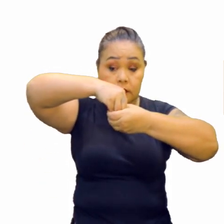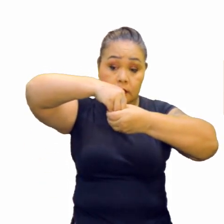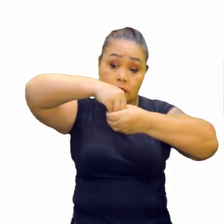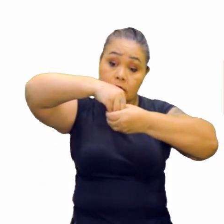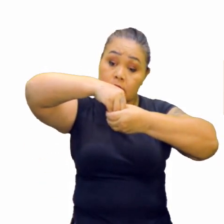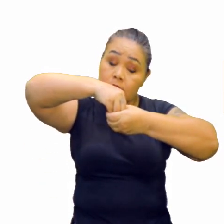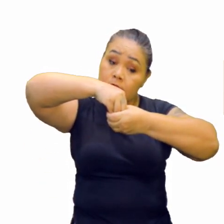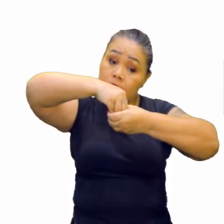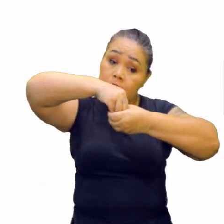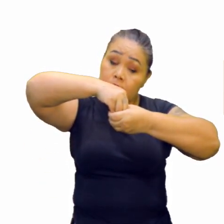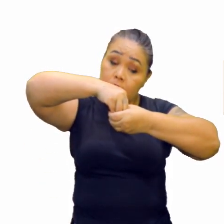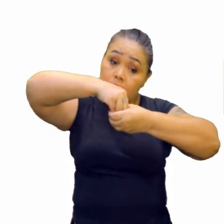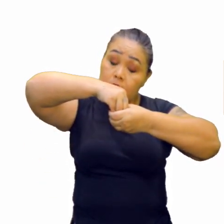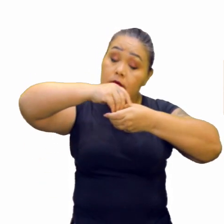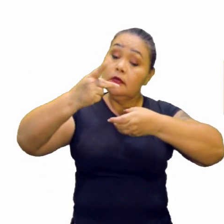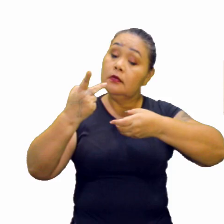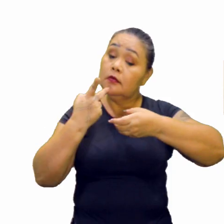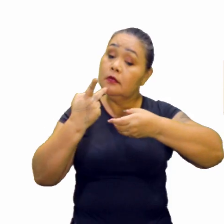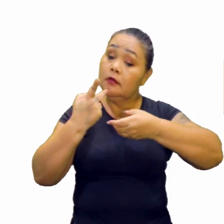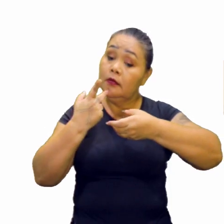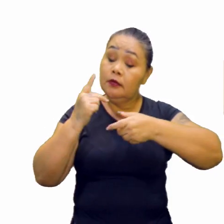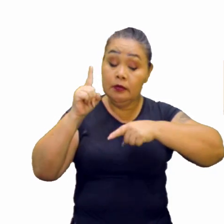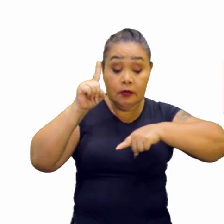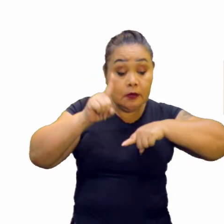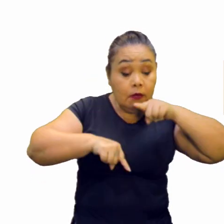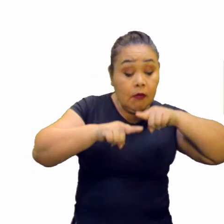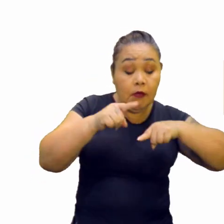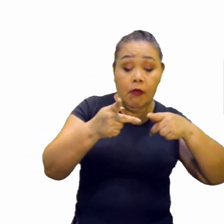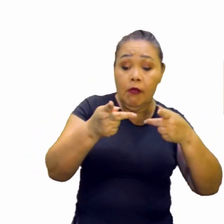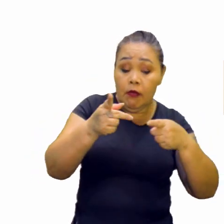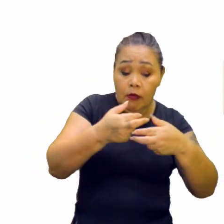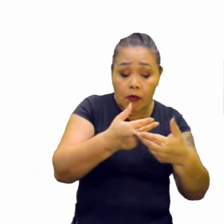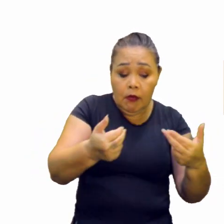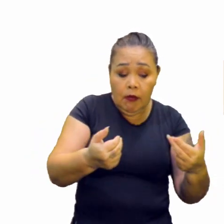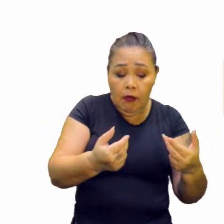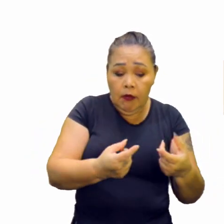quando nós estamos falando de produto,